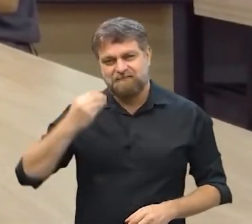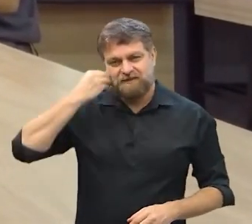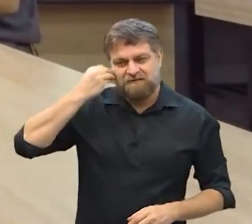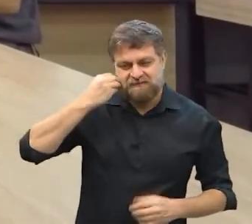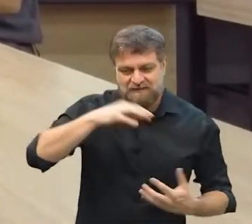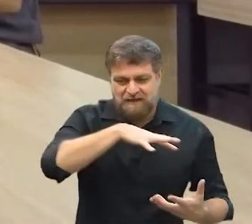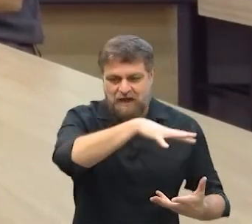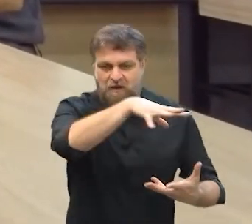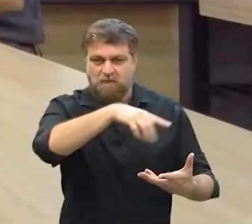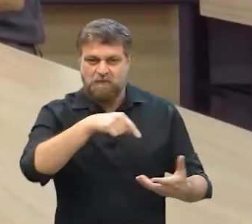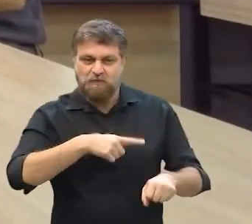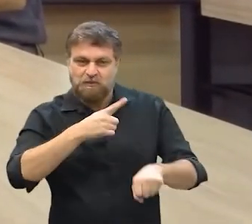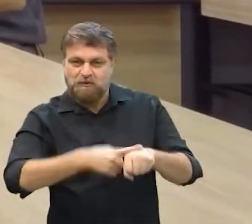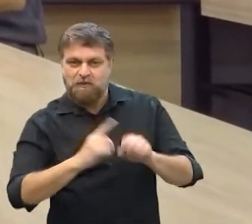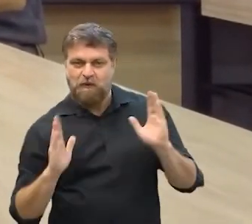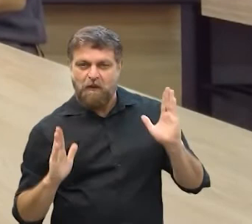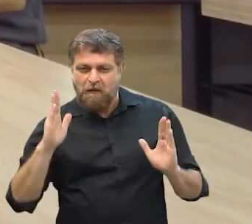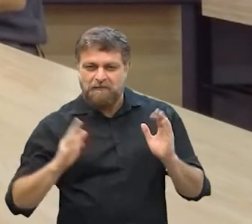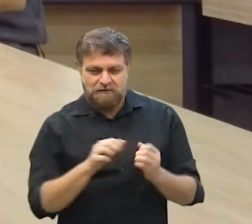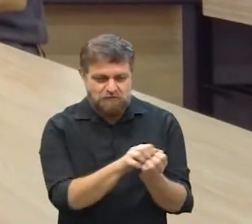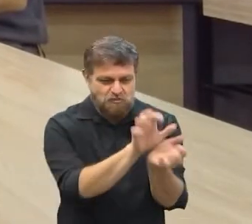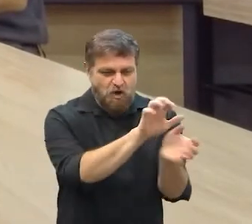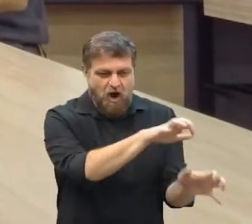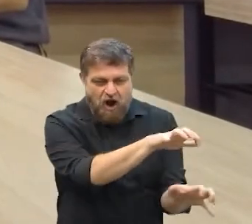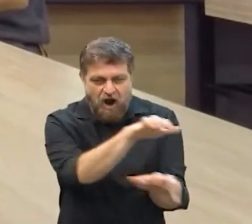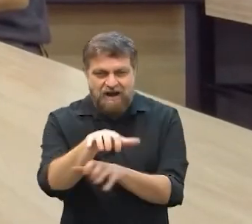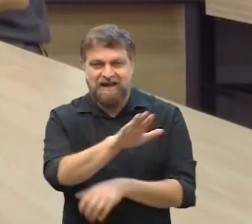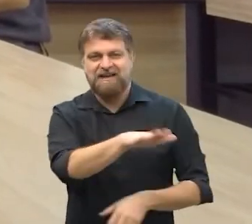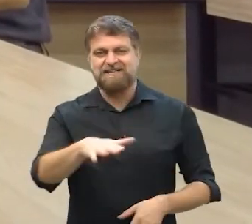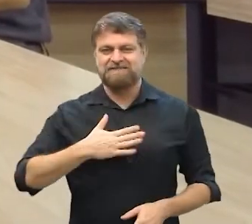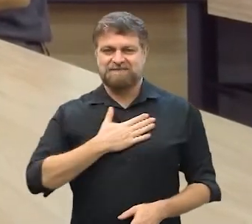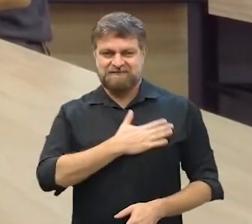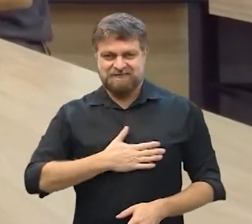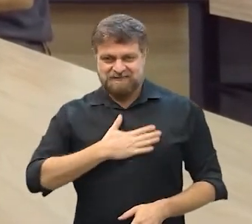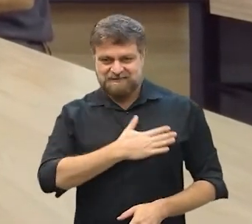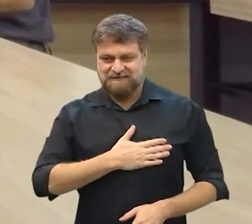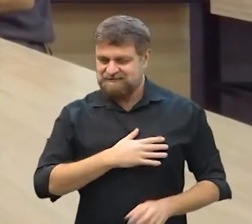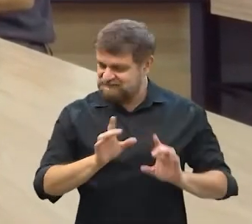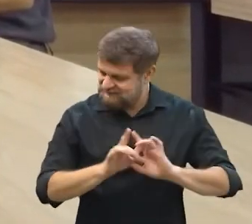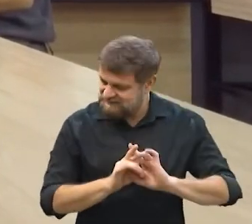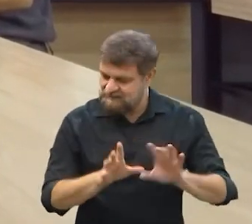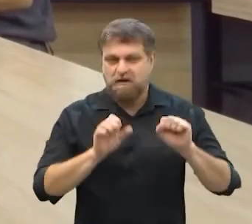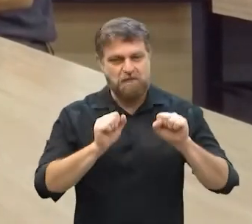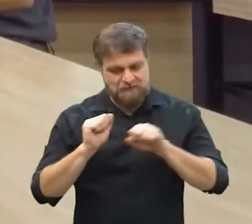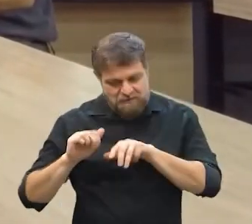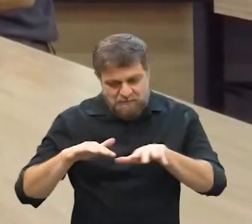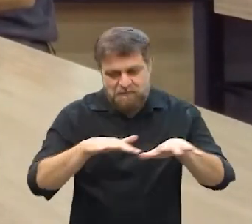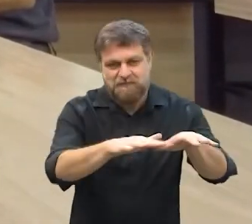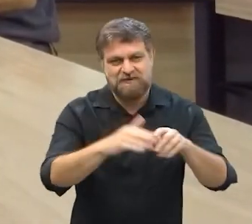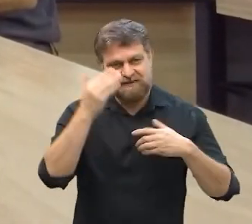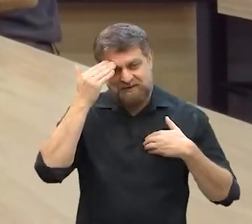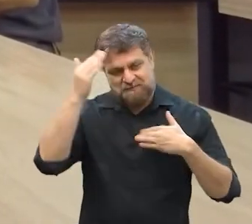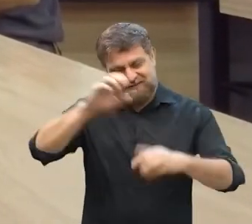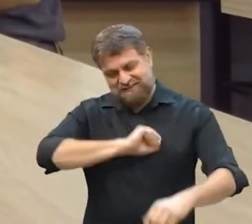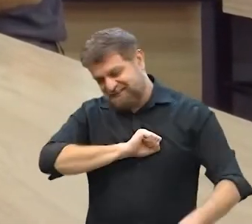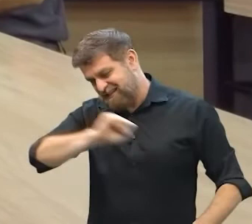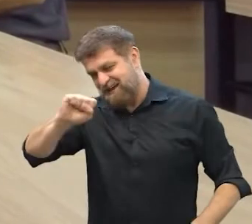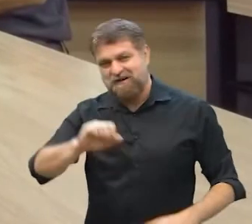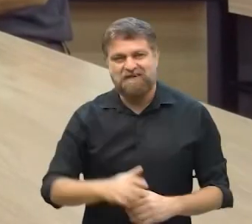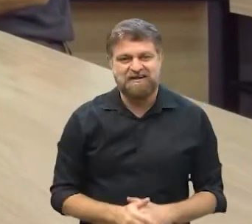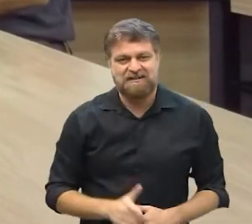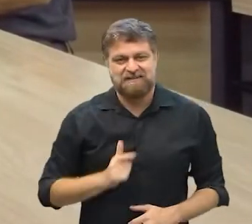viver esse mundo dos dinossauros. A criançada gosta bastante, Com né? certeza, está à disposição. Valeu. Muito obrigado.